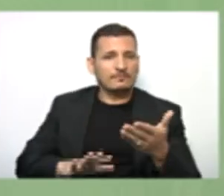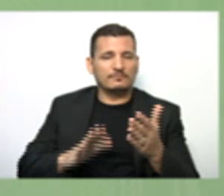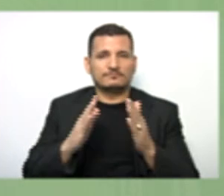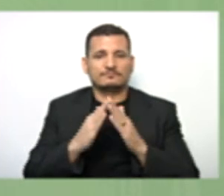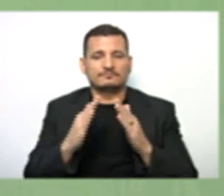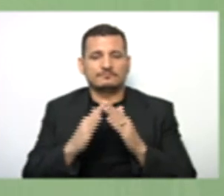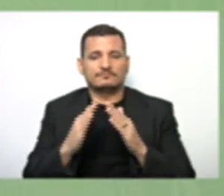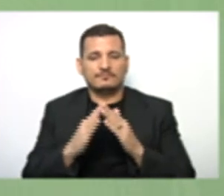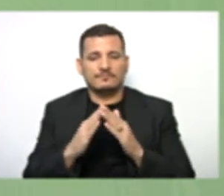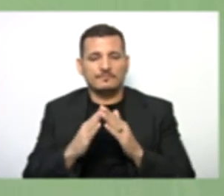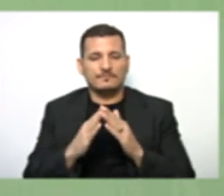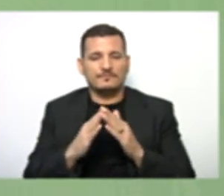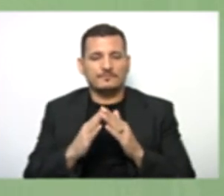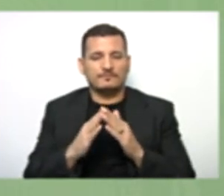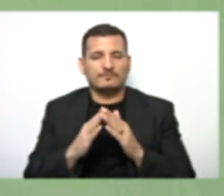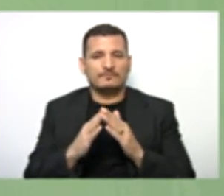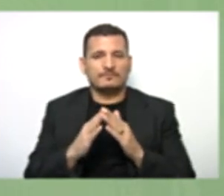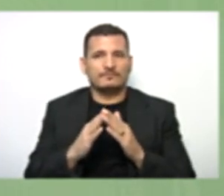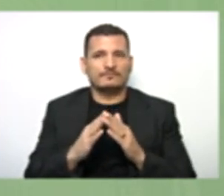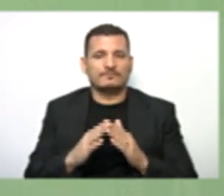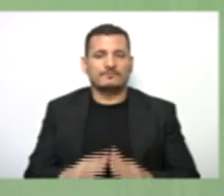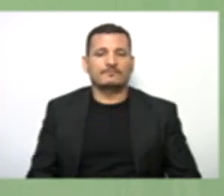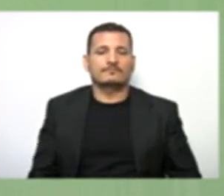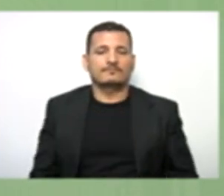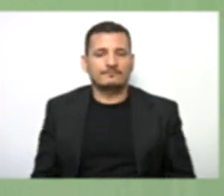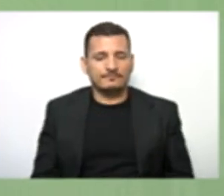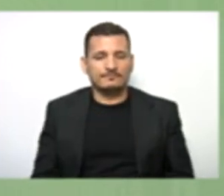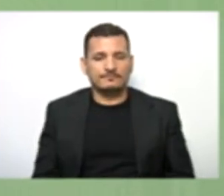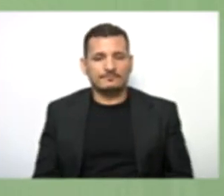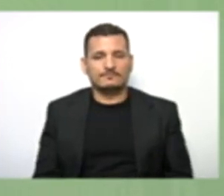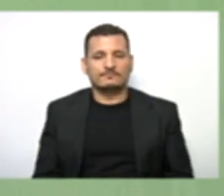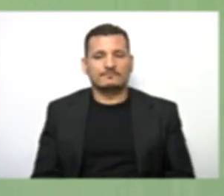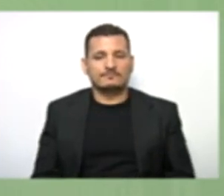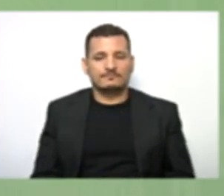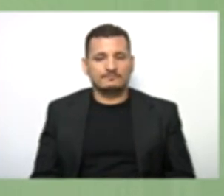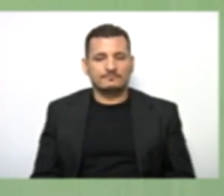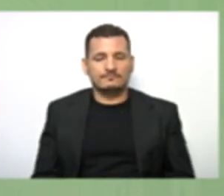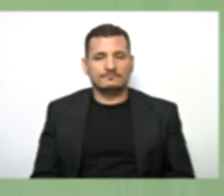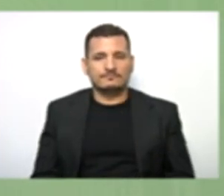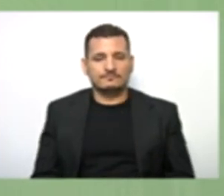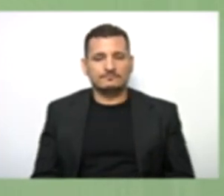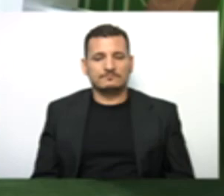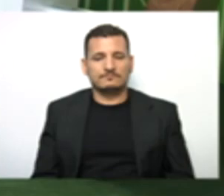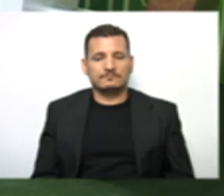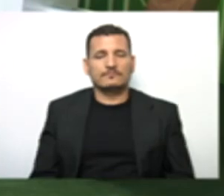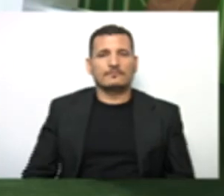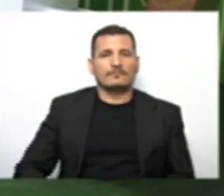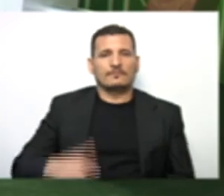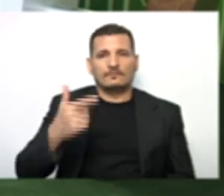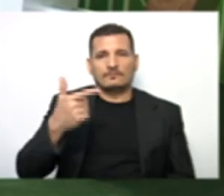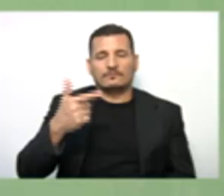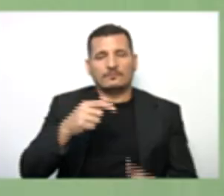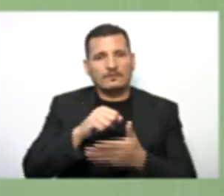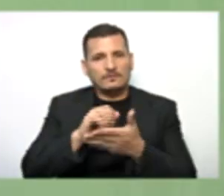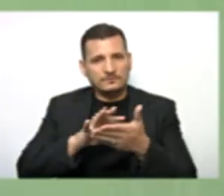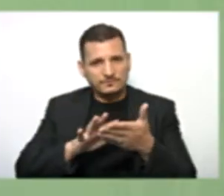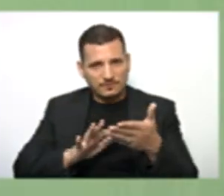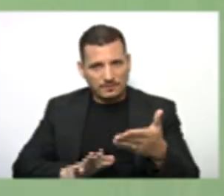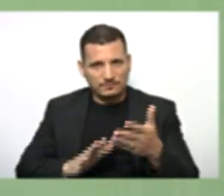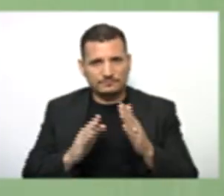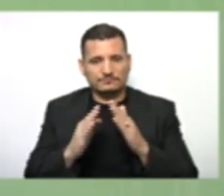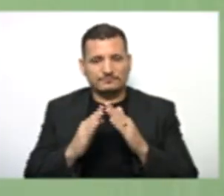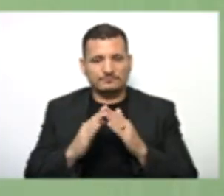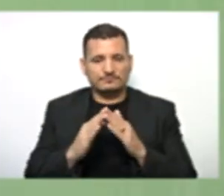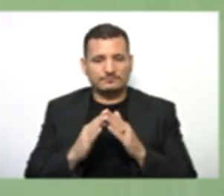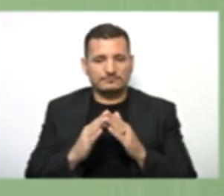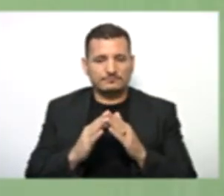né? Quer passar os detalhes? Atividade, Segunda, né? A senhora então, pode passar os detalhes? Sim. A nossa segunda atividade de percurso, a